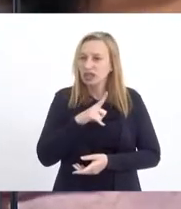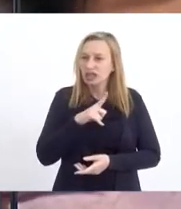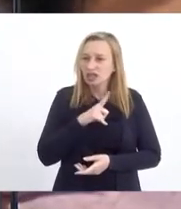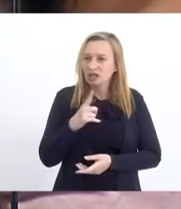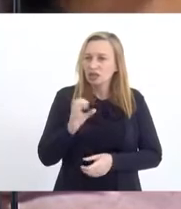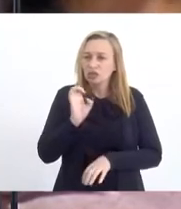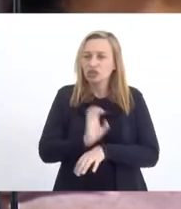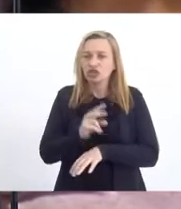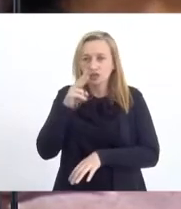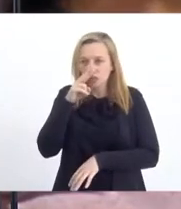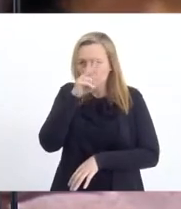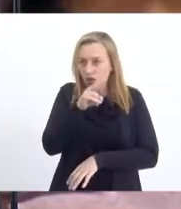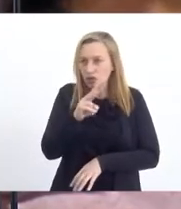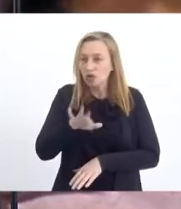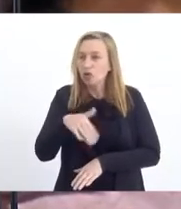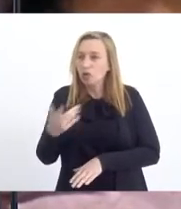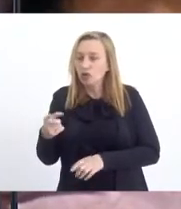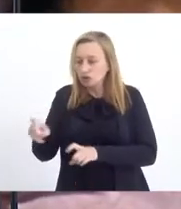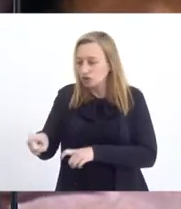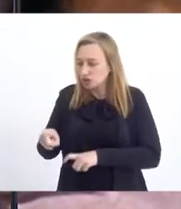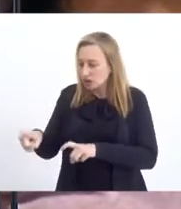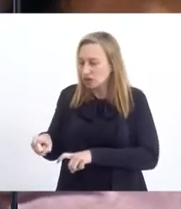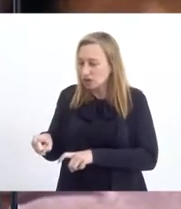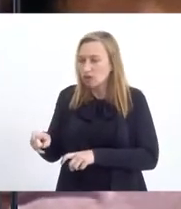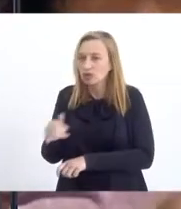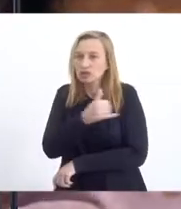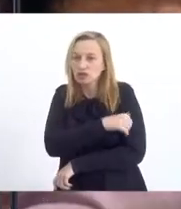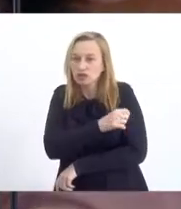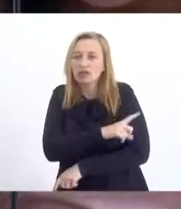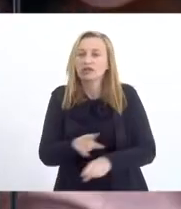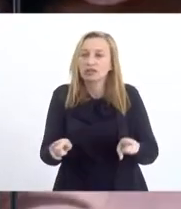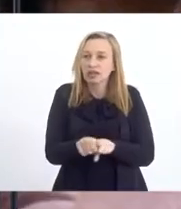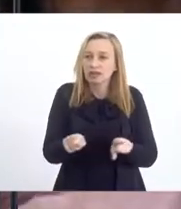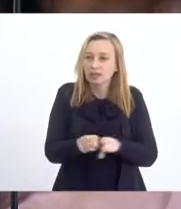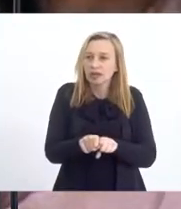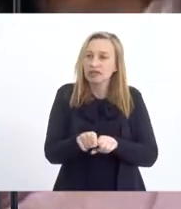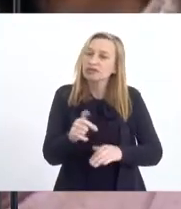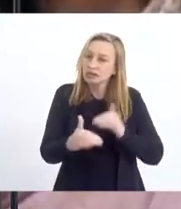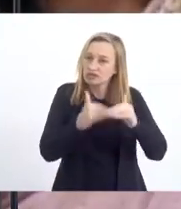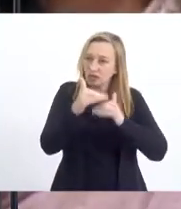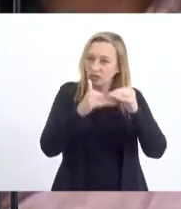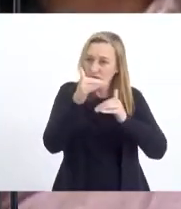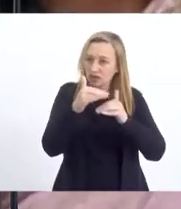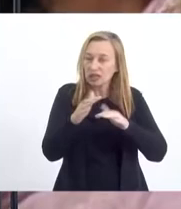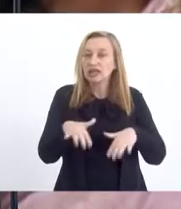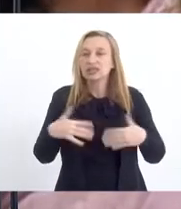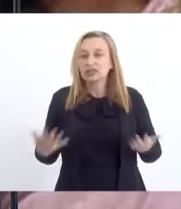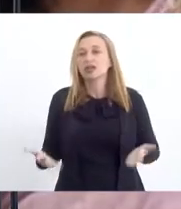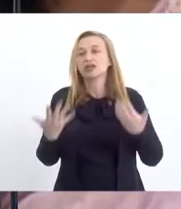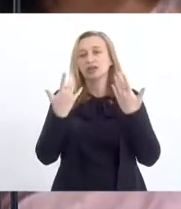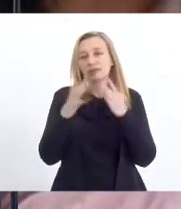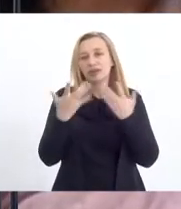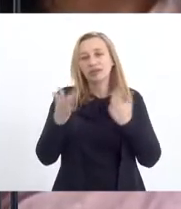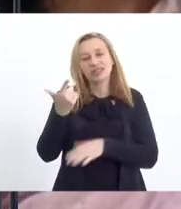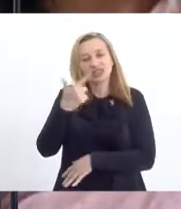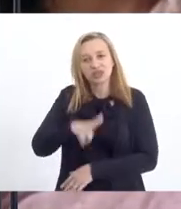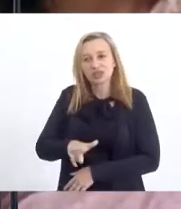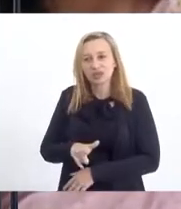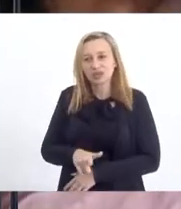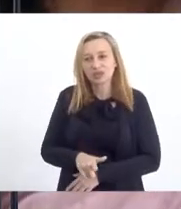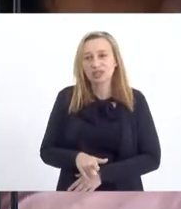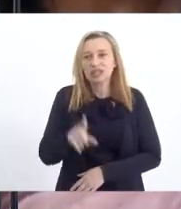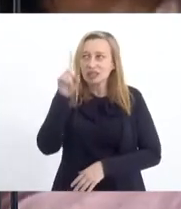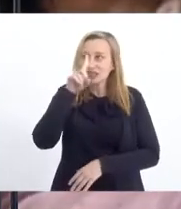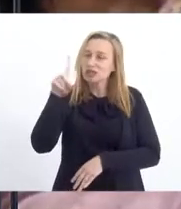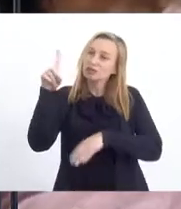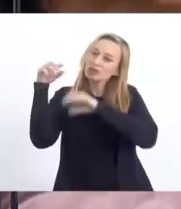Estado forte quando o interior do Estado do Rio de Janeiro também for desenvolvido. Então, quero parabenizar mais uma vez, que Deus